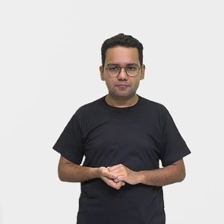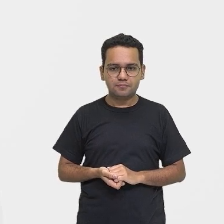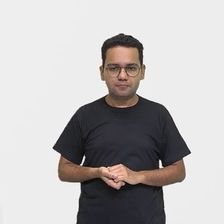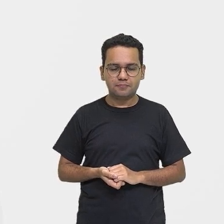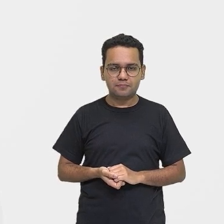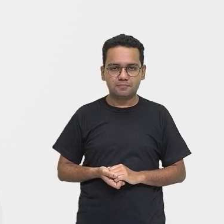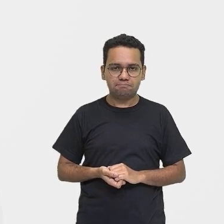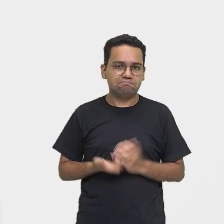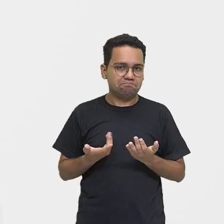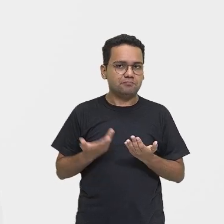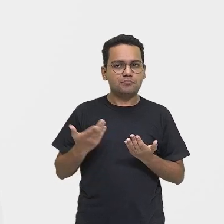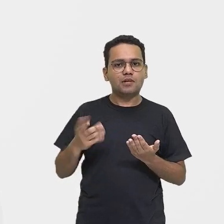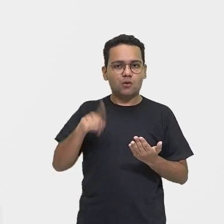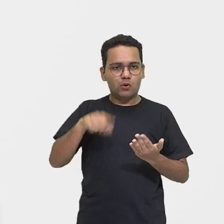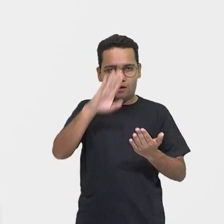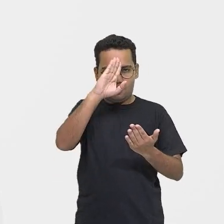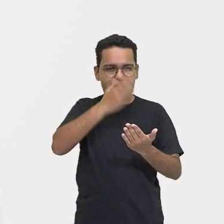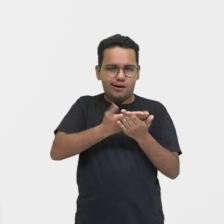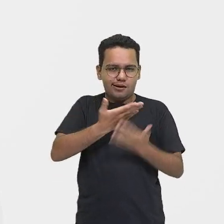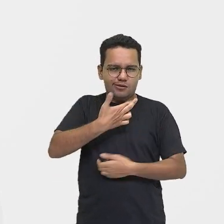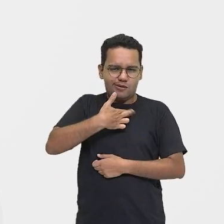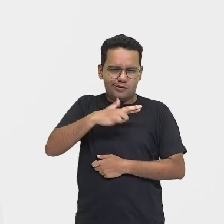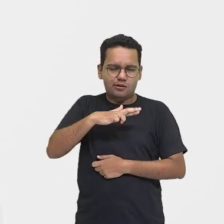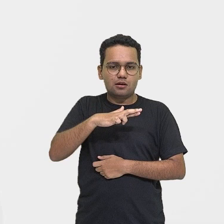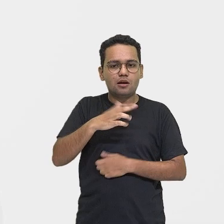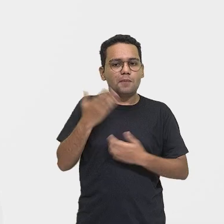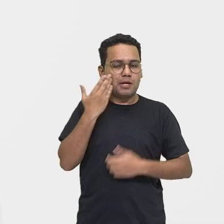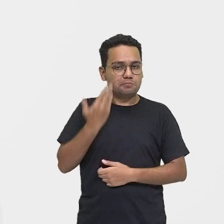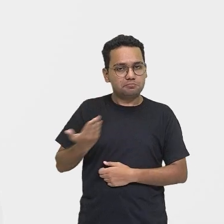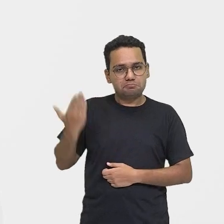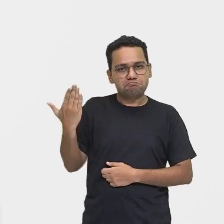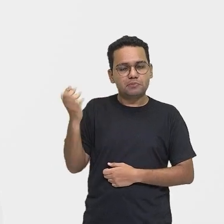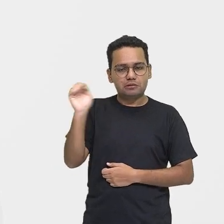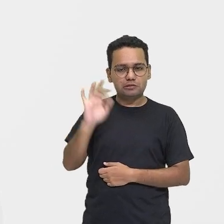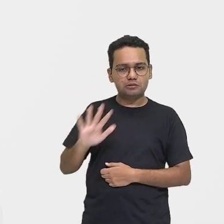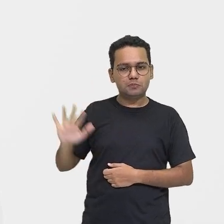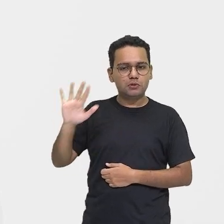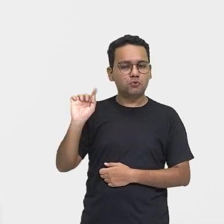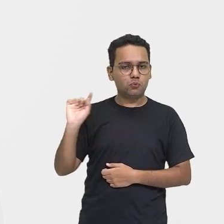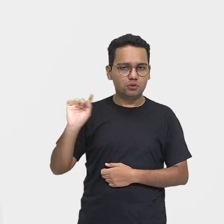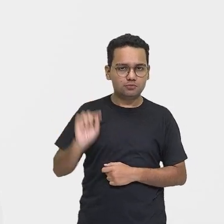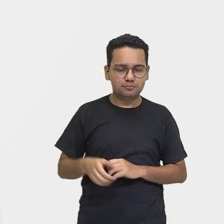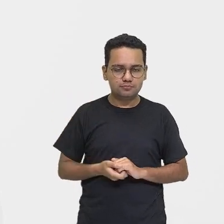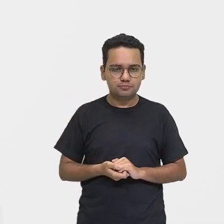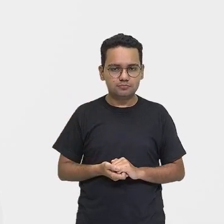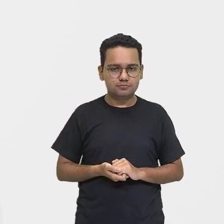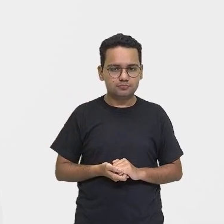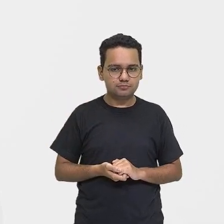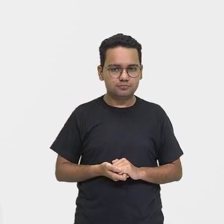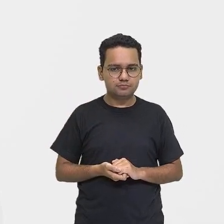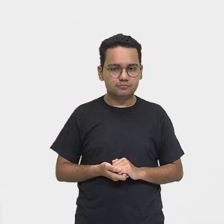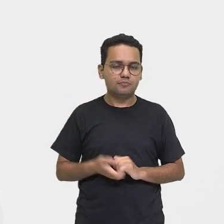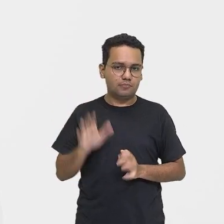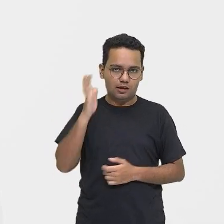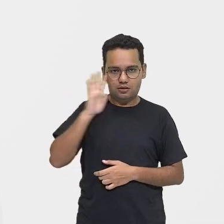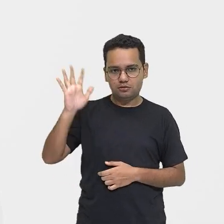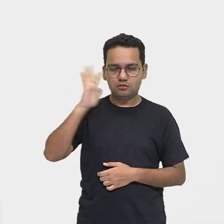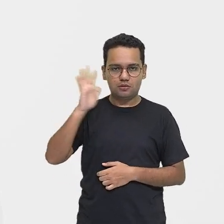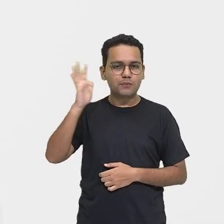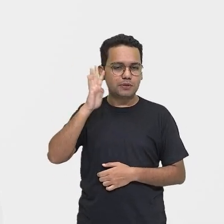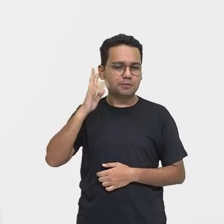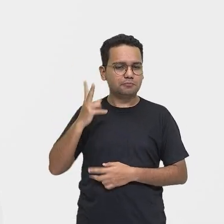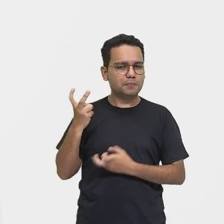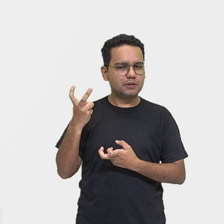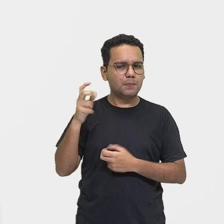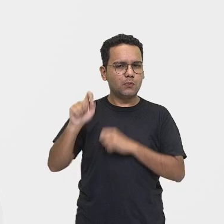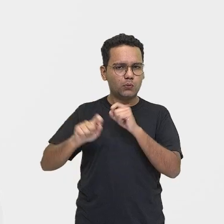e agora temos aí, de acordo com esta imagem, eu tenho aí uma teoria que nós vamos ver,